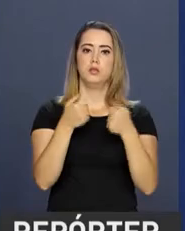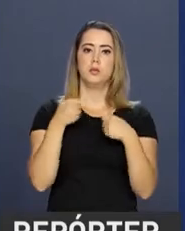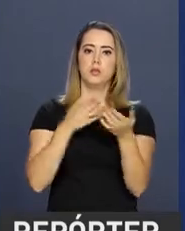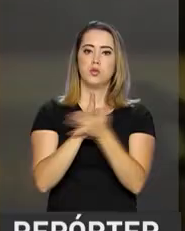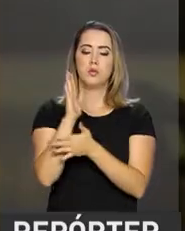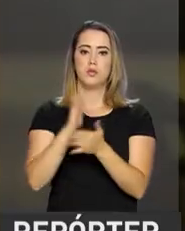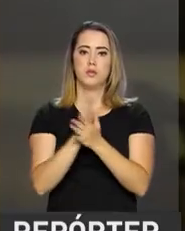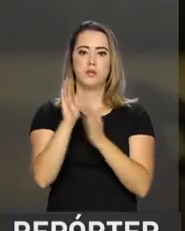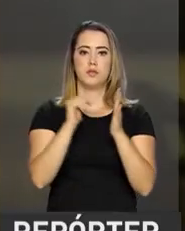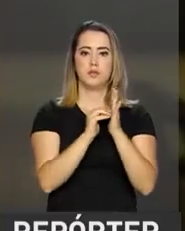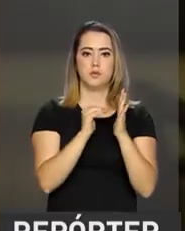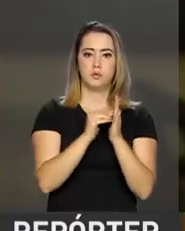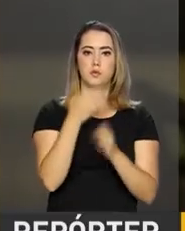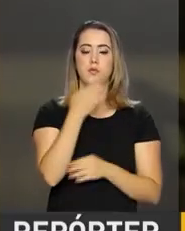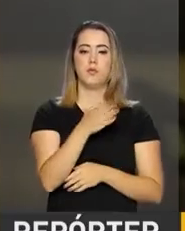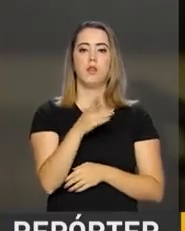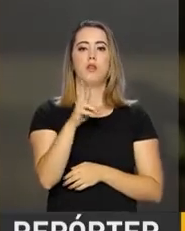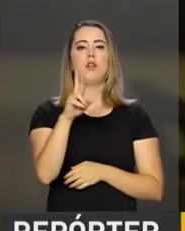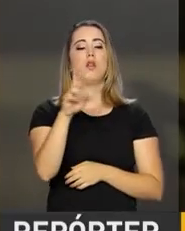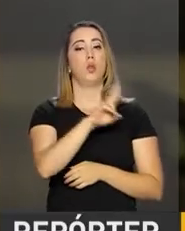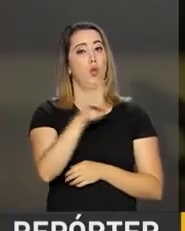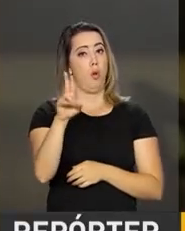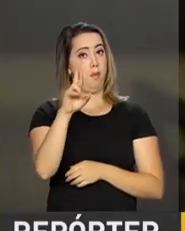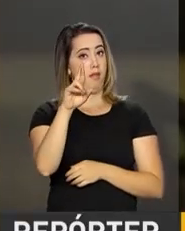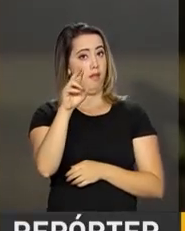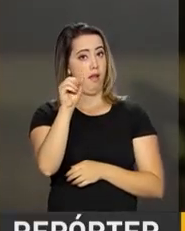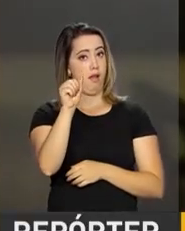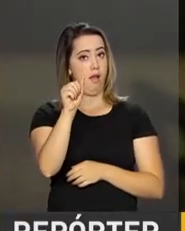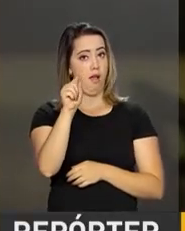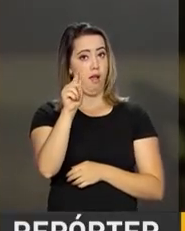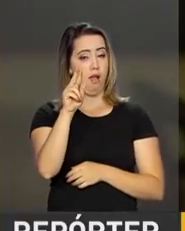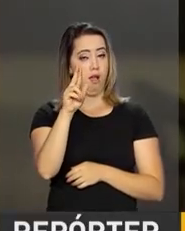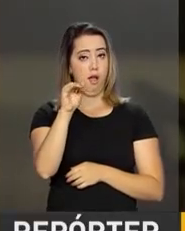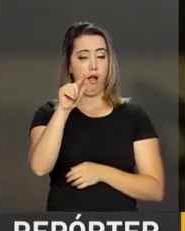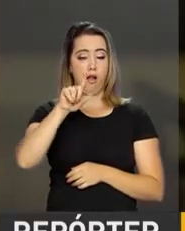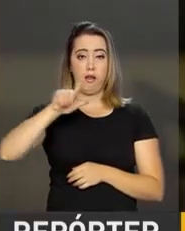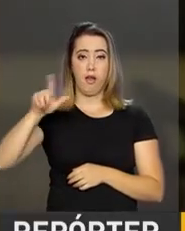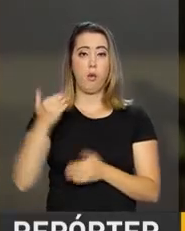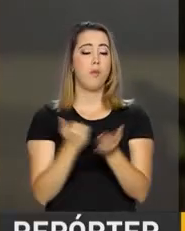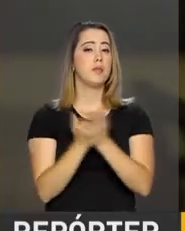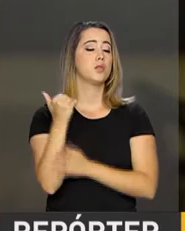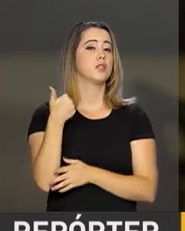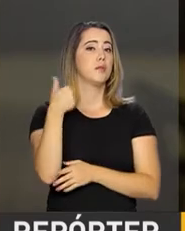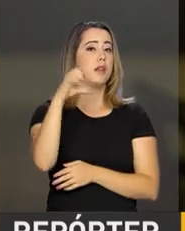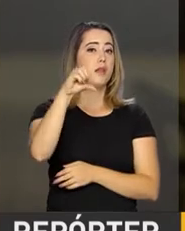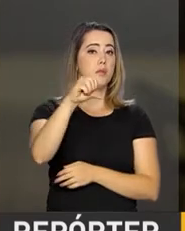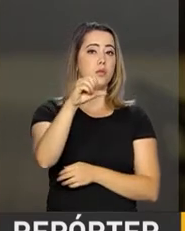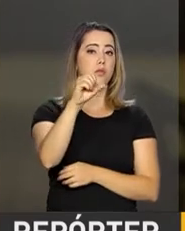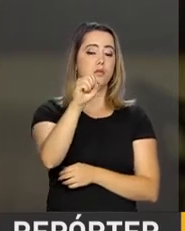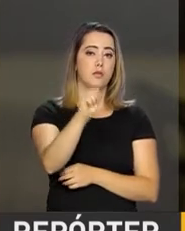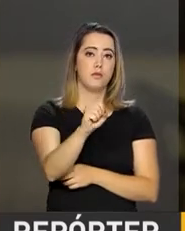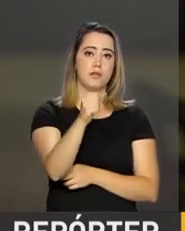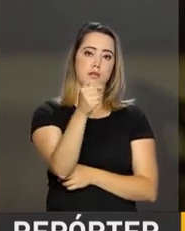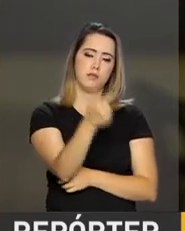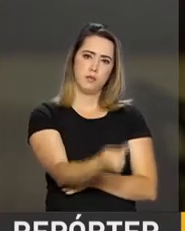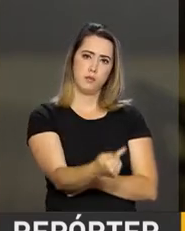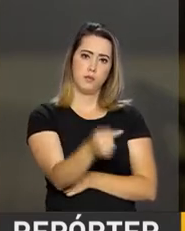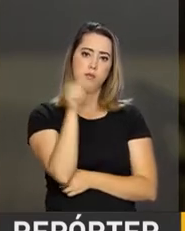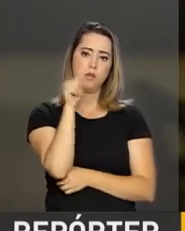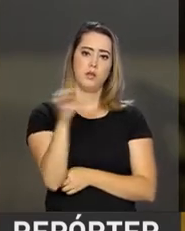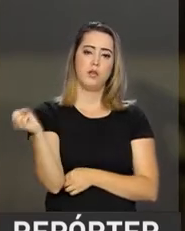no senado aqui é o dodge já faz parte do ministério público federal desde 1987 a nova procuradora